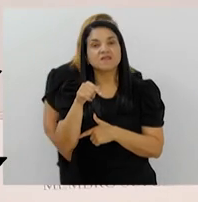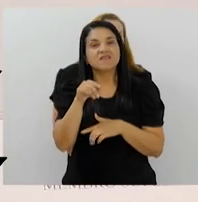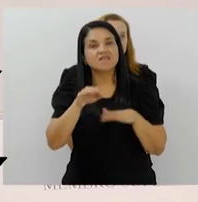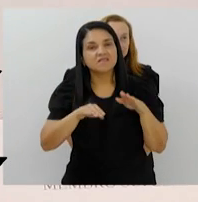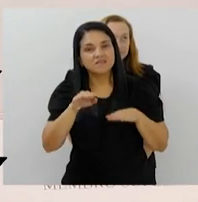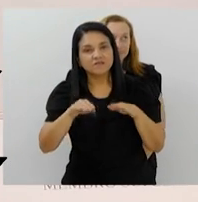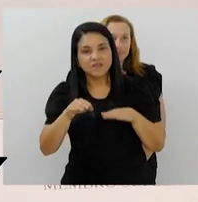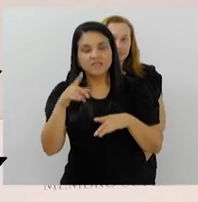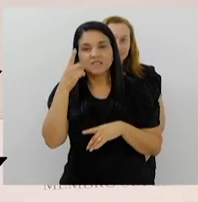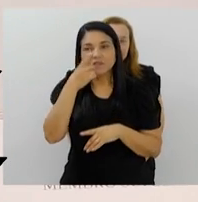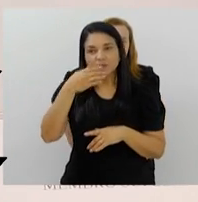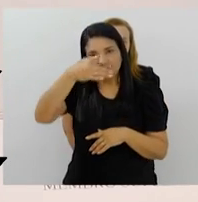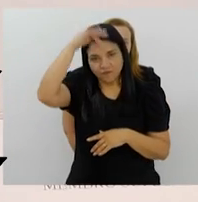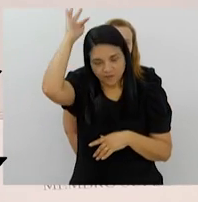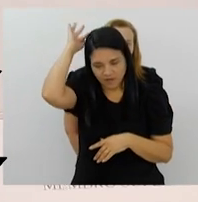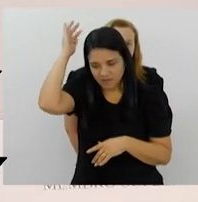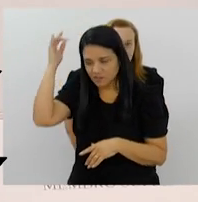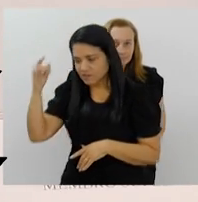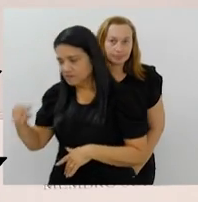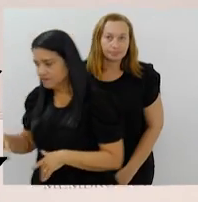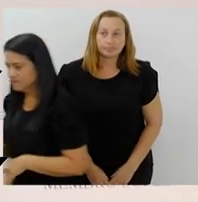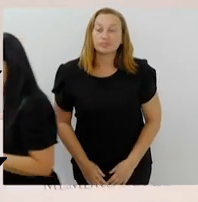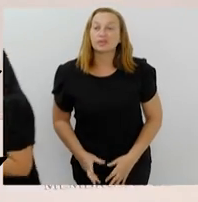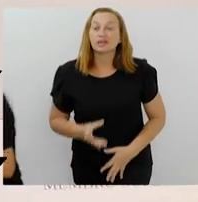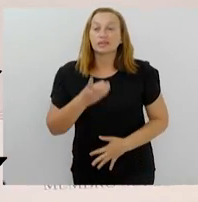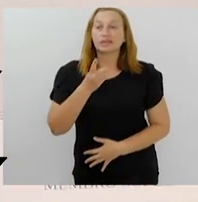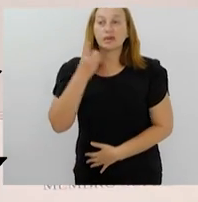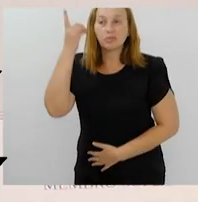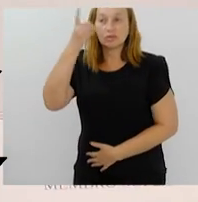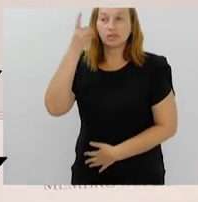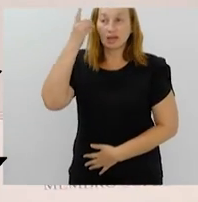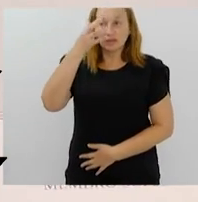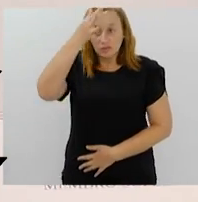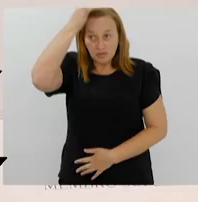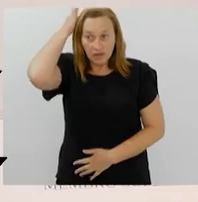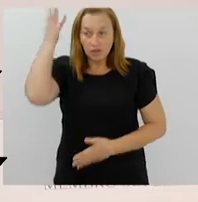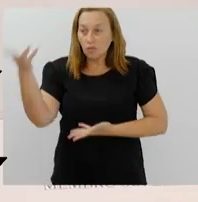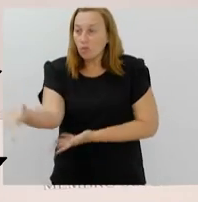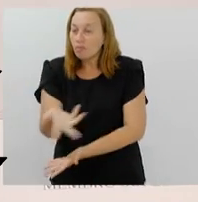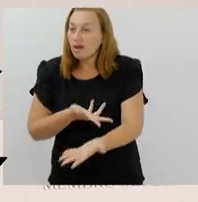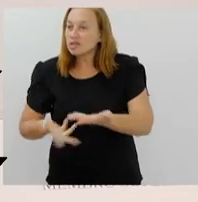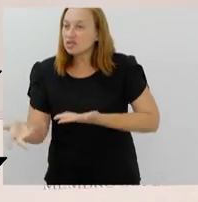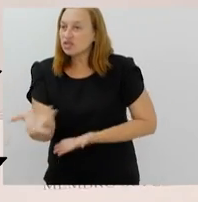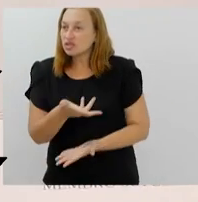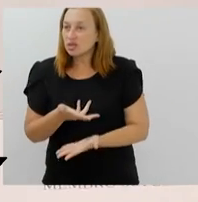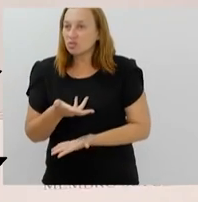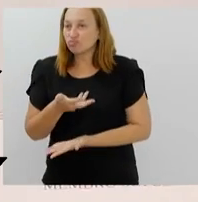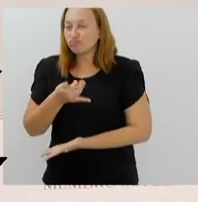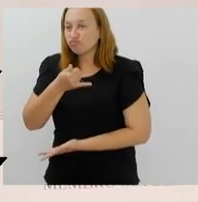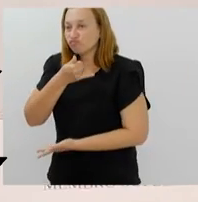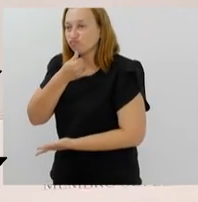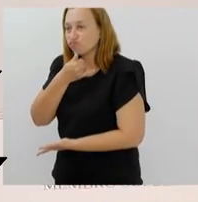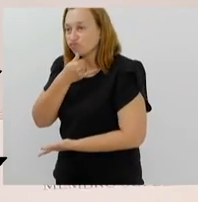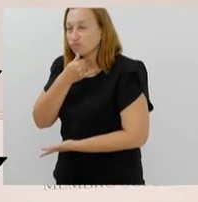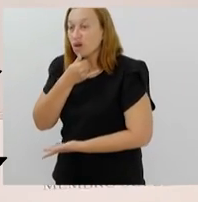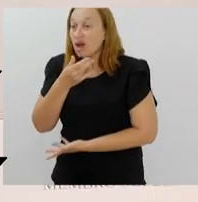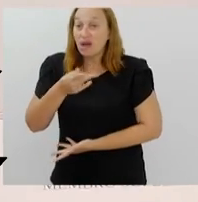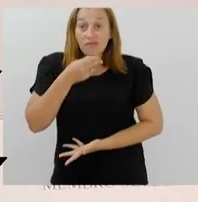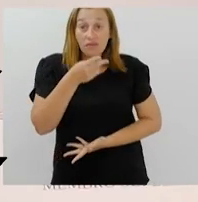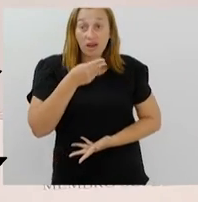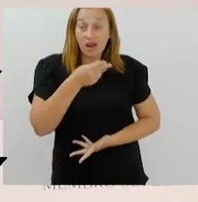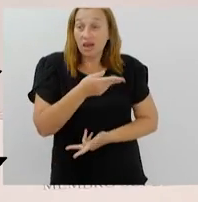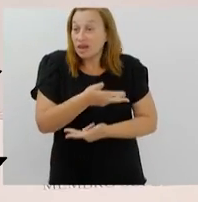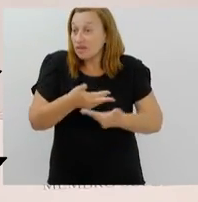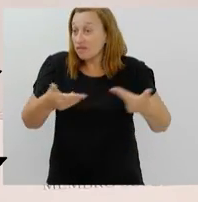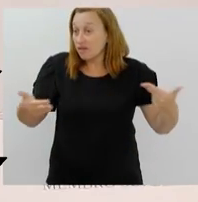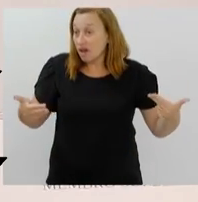Deputado Fred eh nos compartilha a sua angústia a dizer que muitas